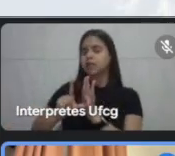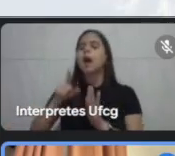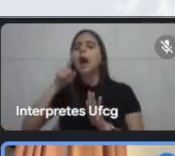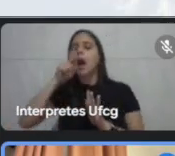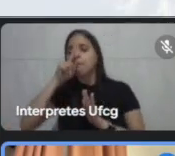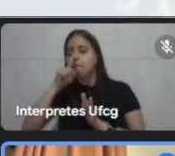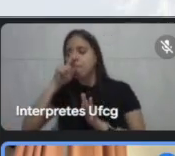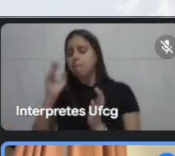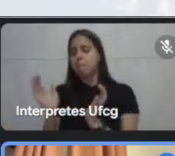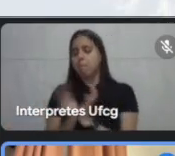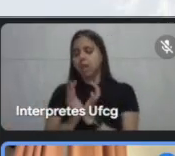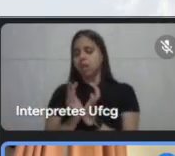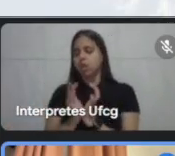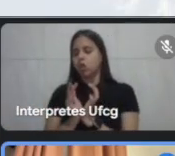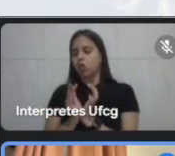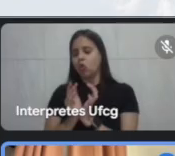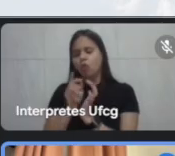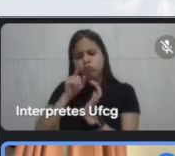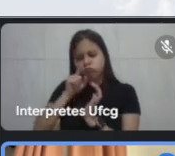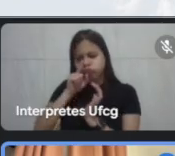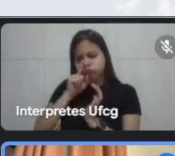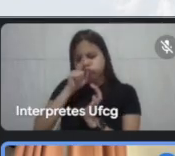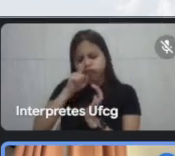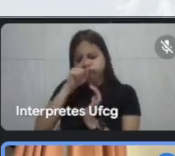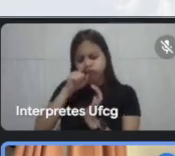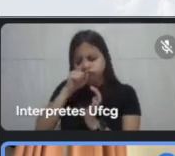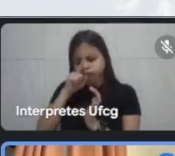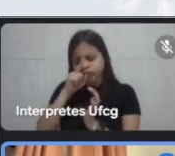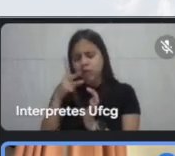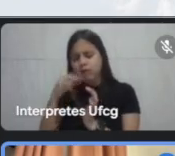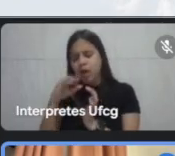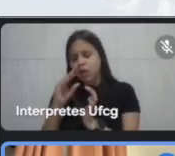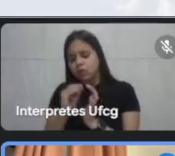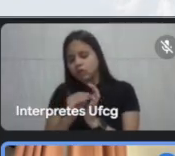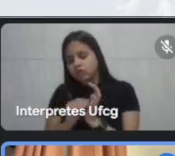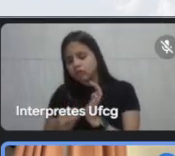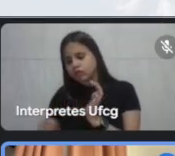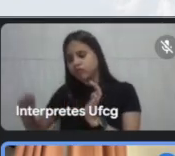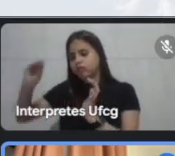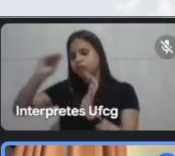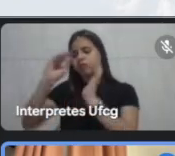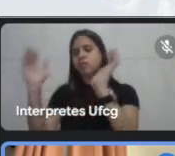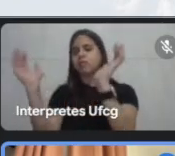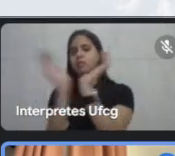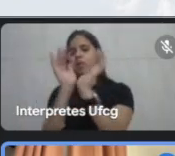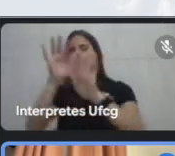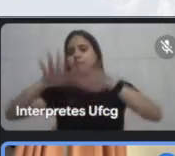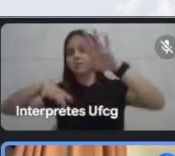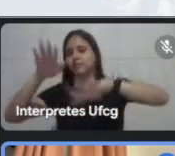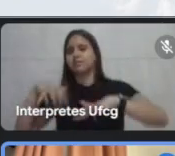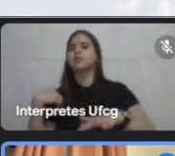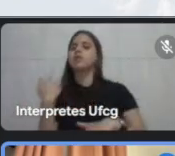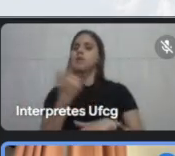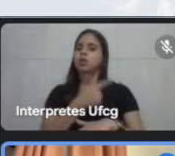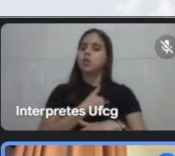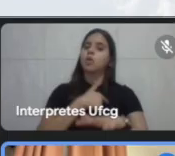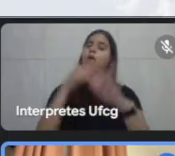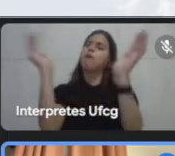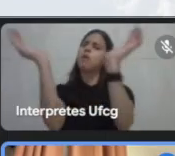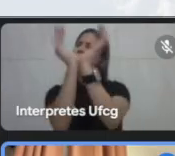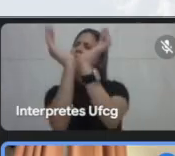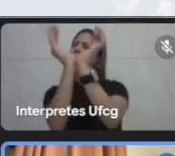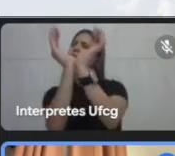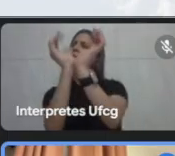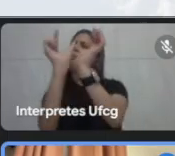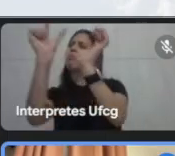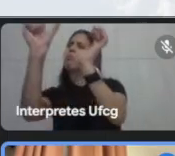para categorias inferiores. Então, basicamente, a gente tem um aumento, uma diminuição nas extremidades de perigos baixos e muito